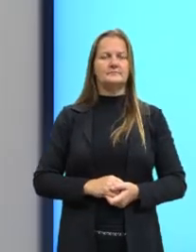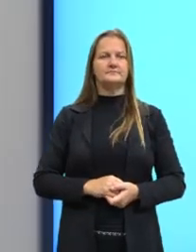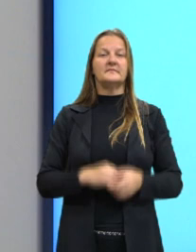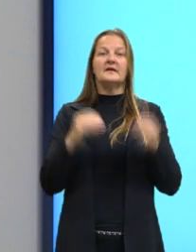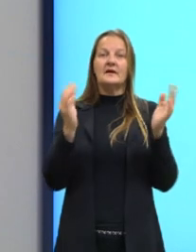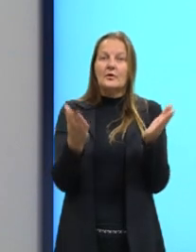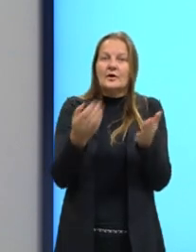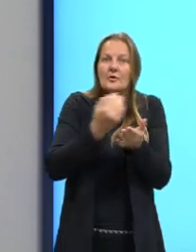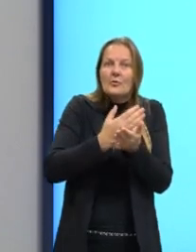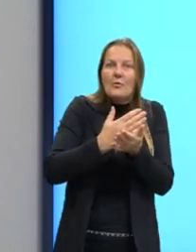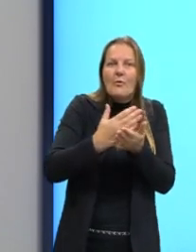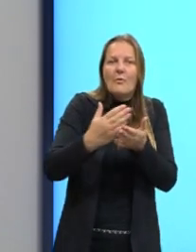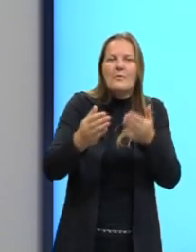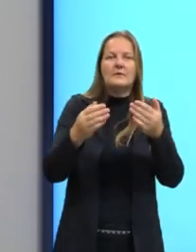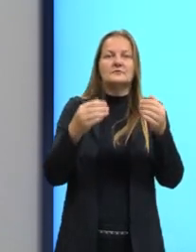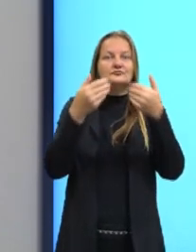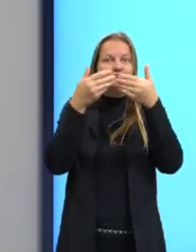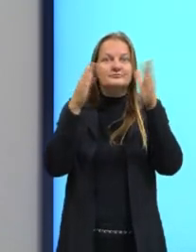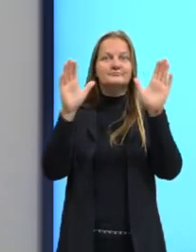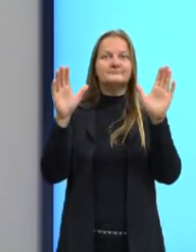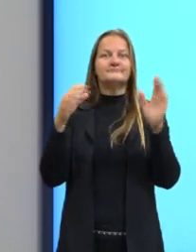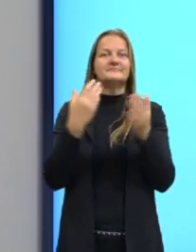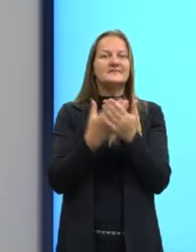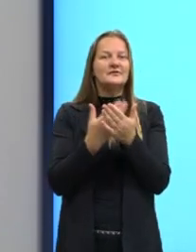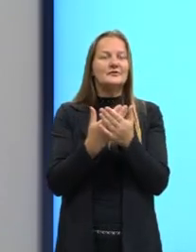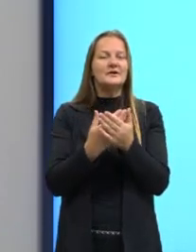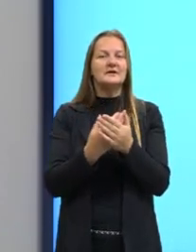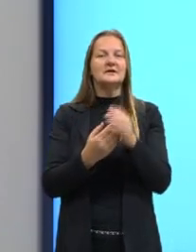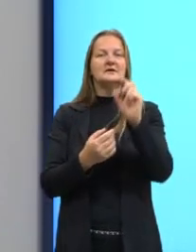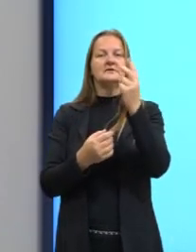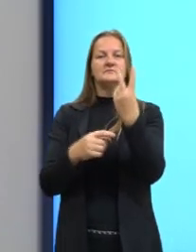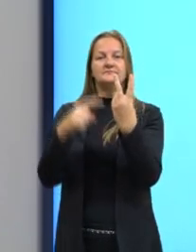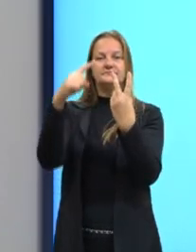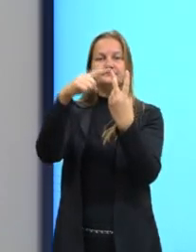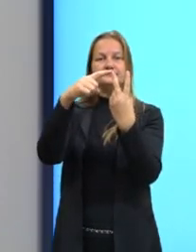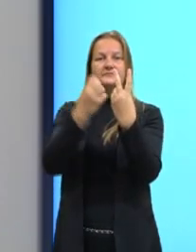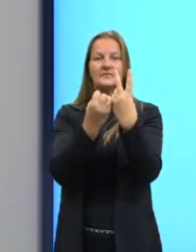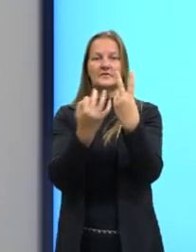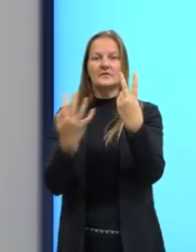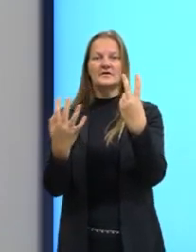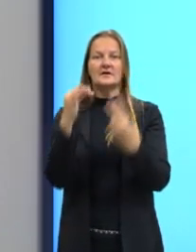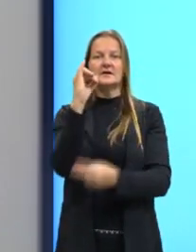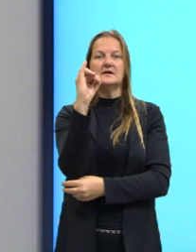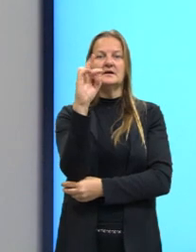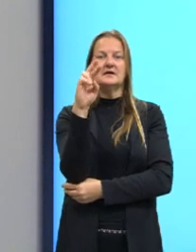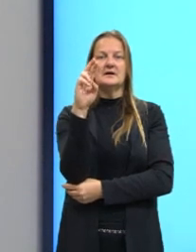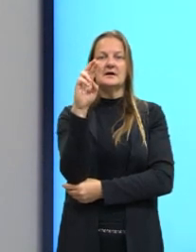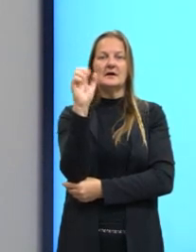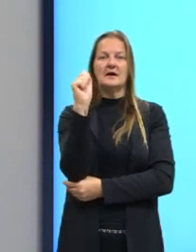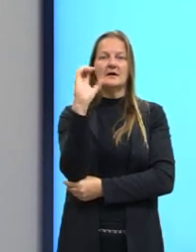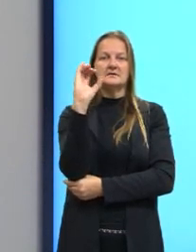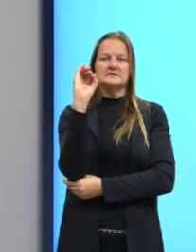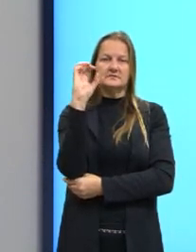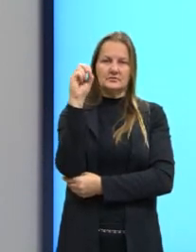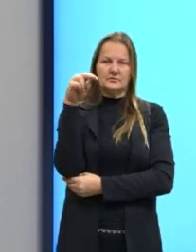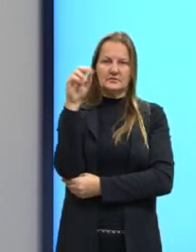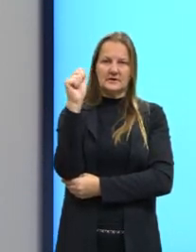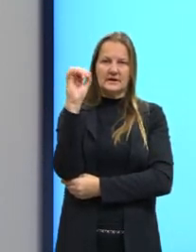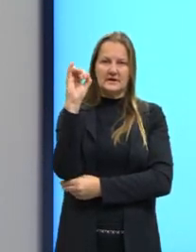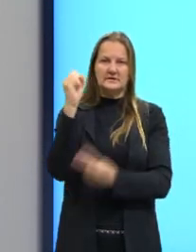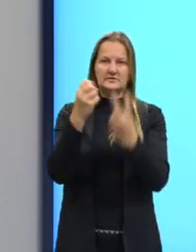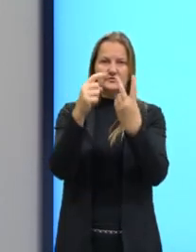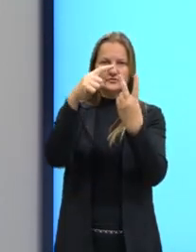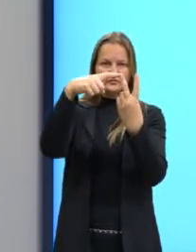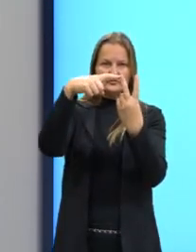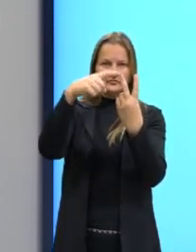a e agora então nós vamos estudar os irracionais Então o que acontece esse modelo aqui de